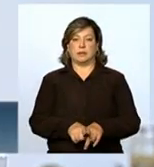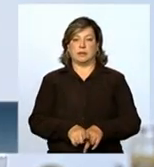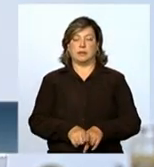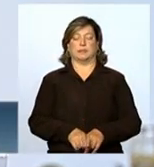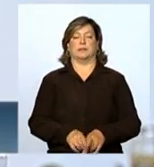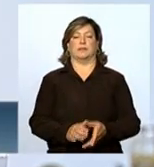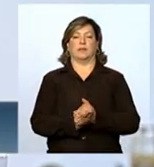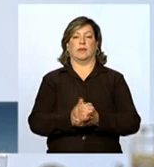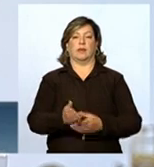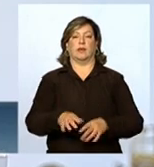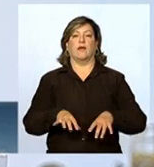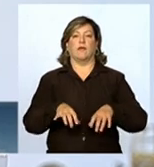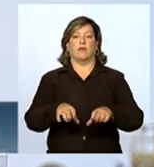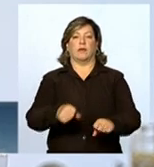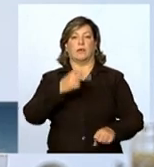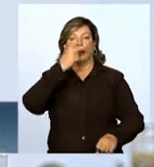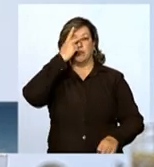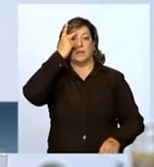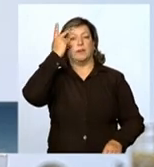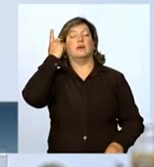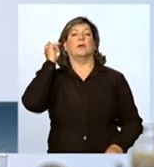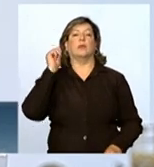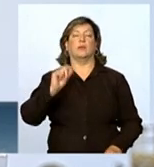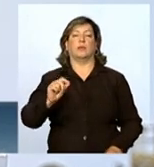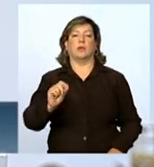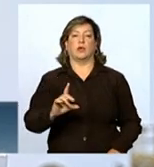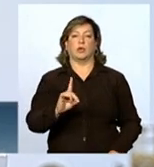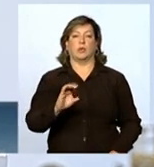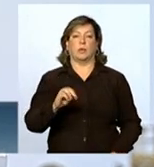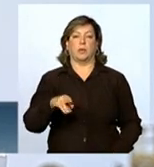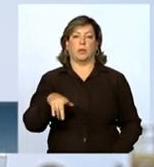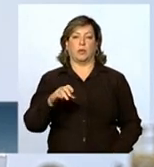curso, formando Domingo Sávio Rodrigues, do Instituto Federal de São Paulo também.